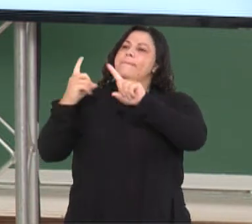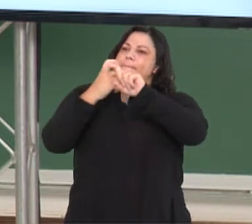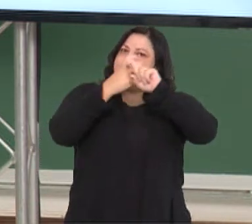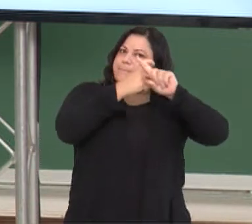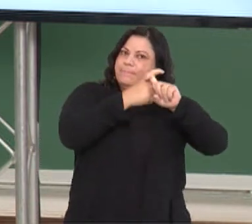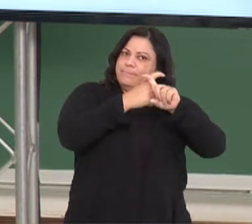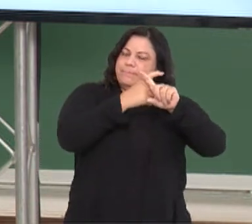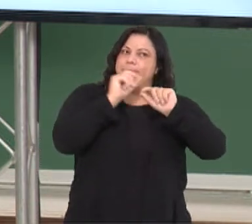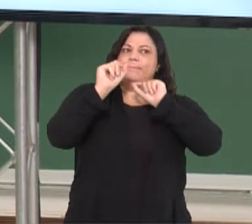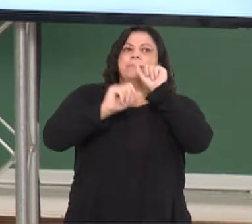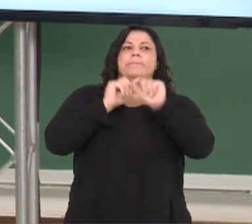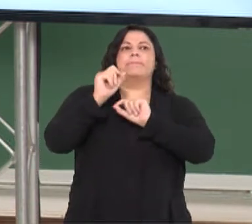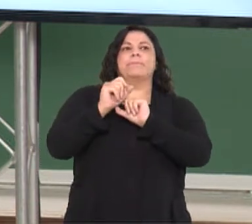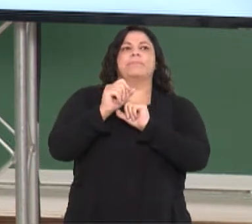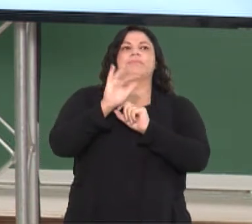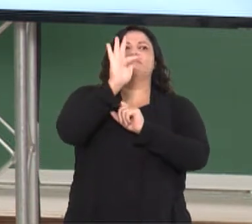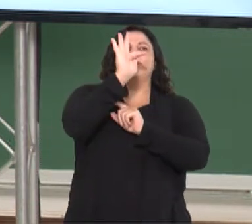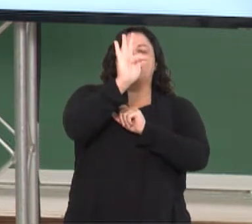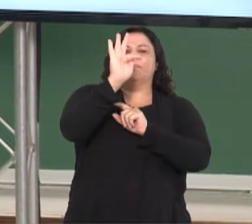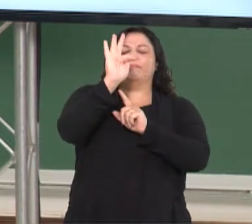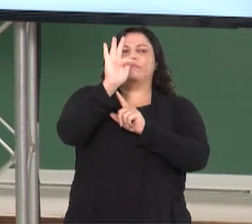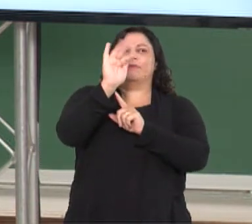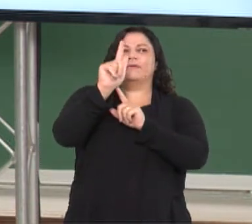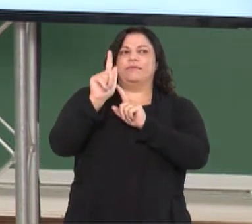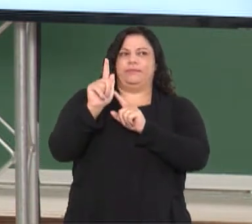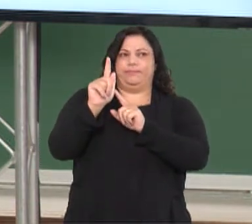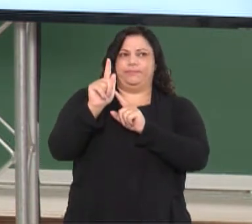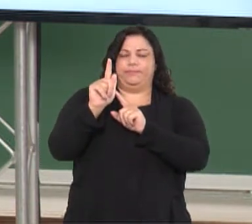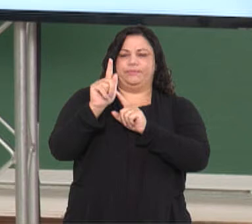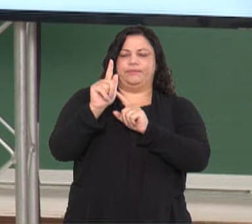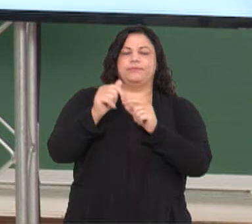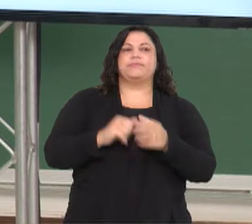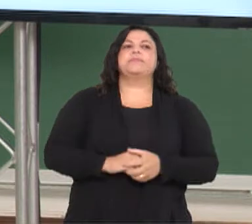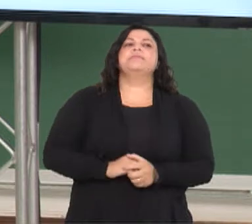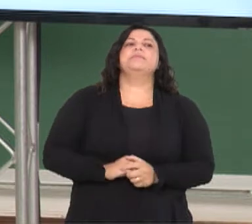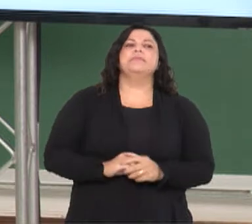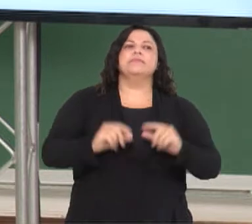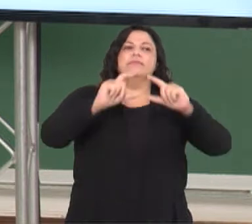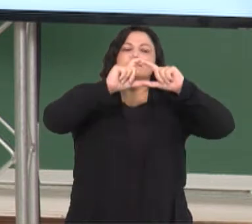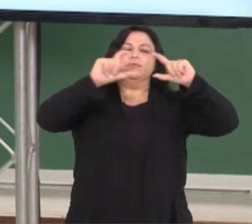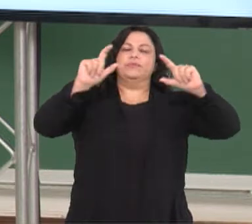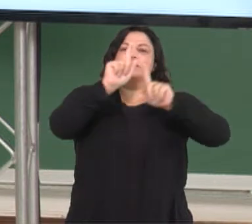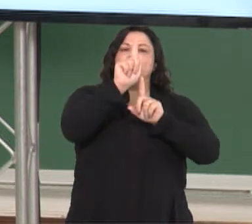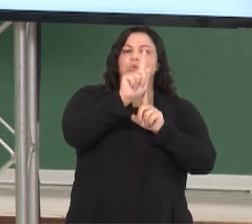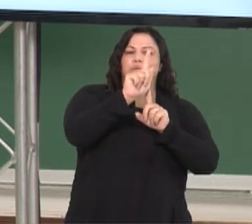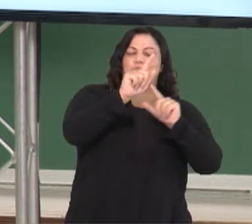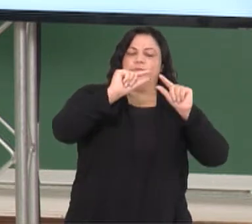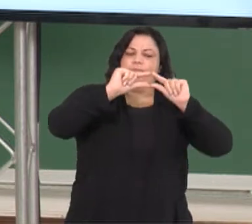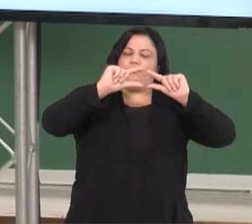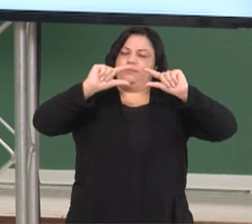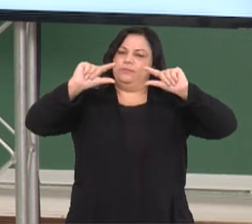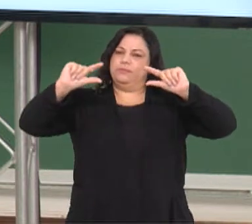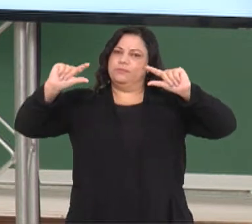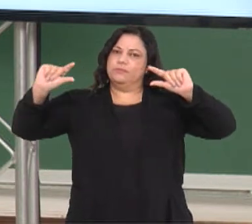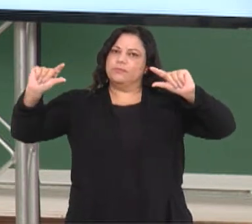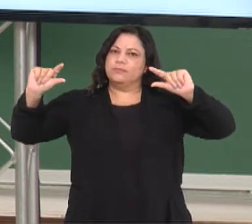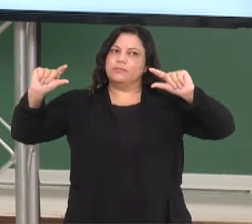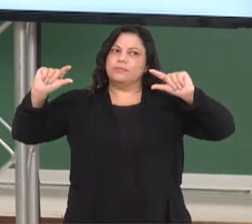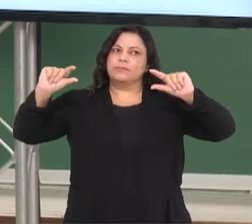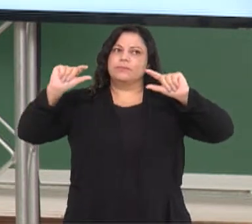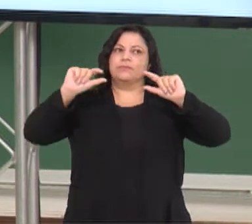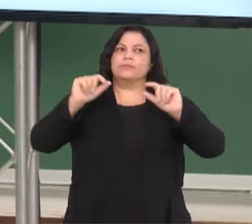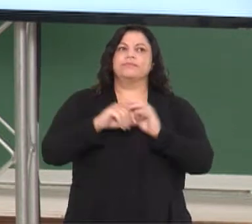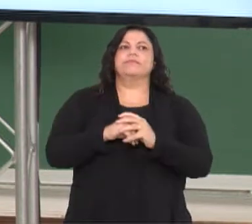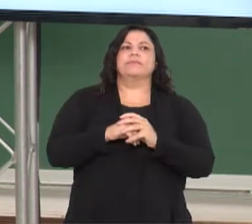polinômios. X ao quadrado mais bx menos 2. O g é a menos 3 x ao quadrado